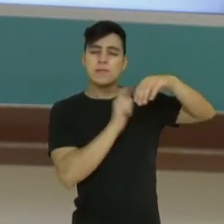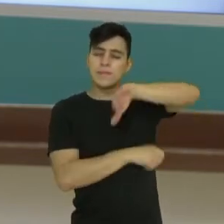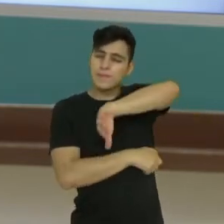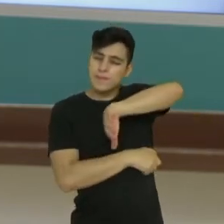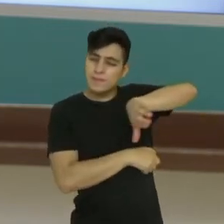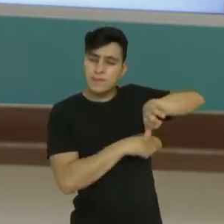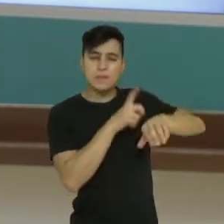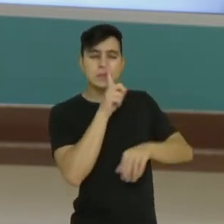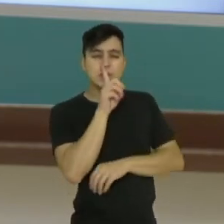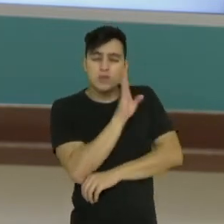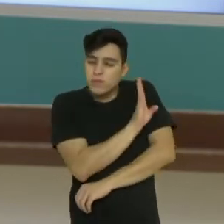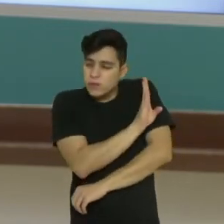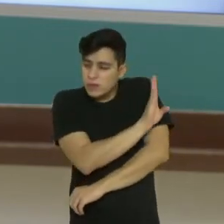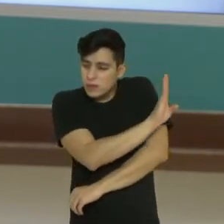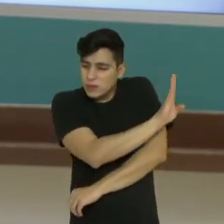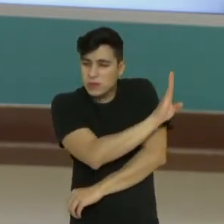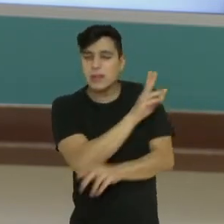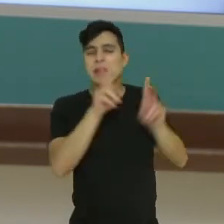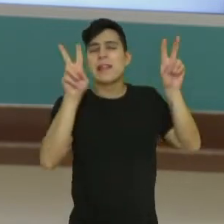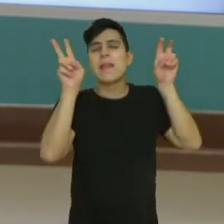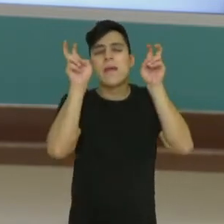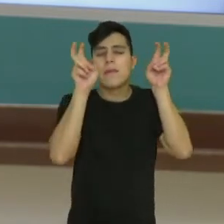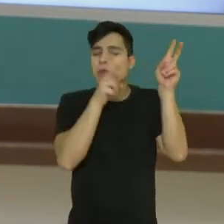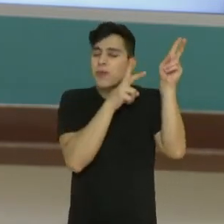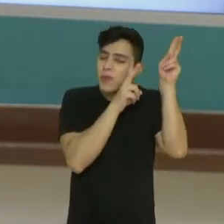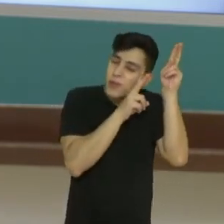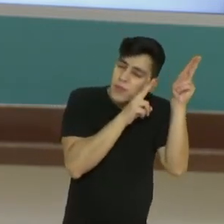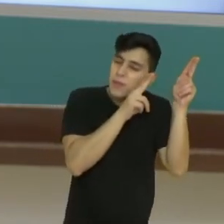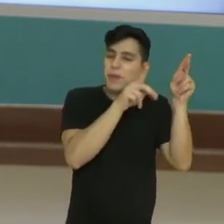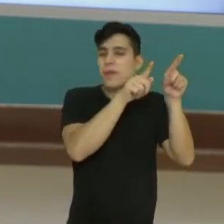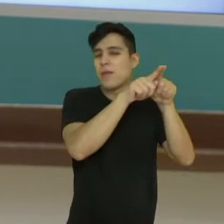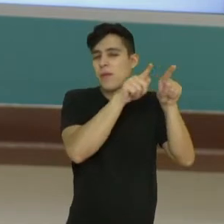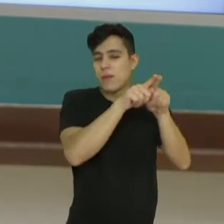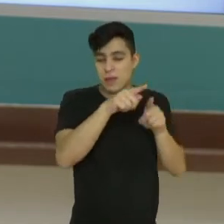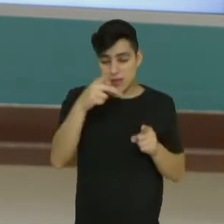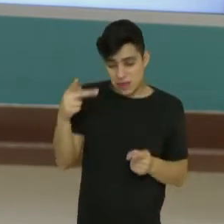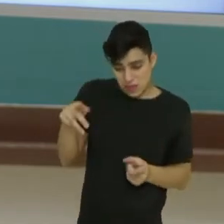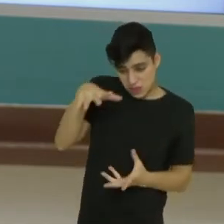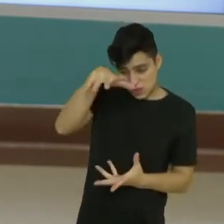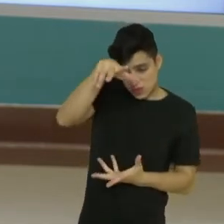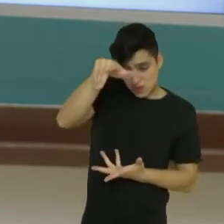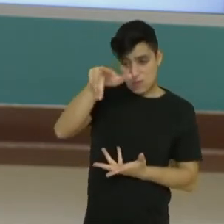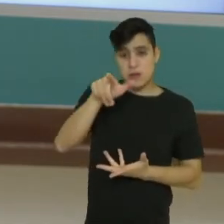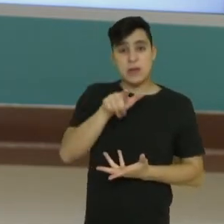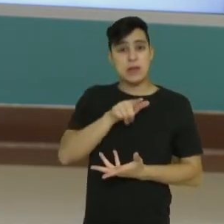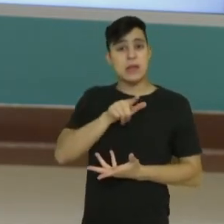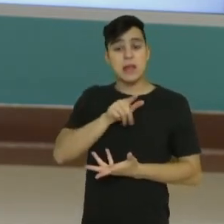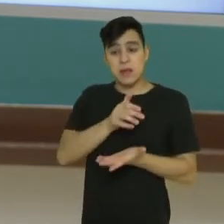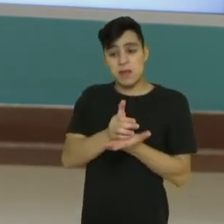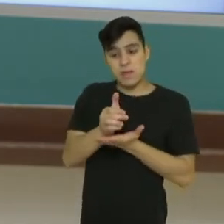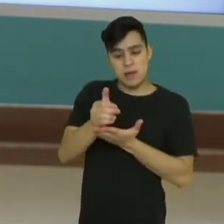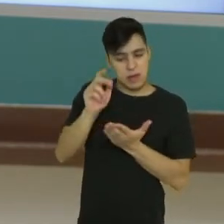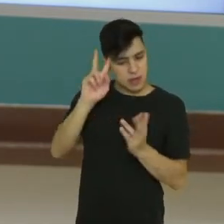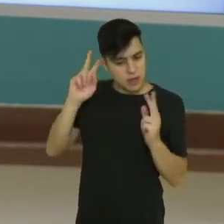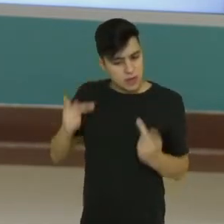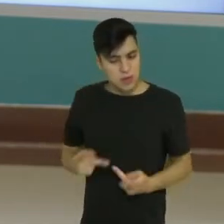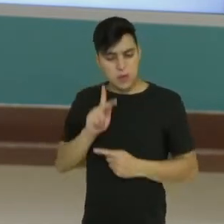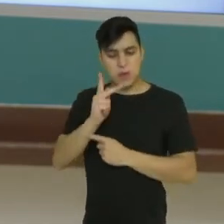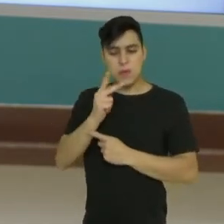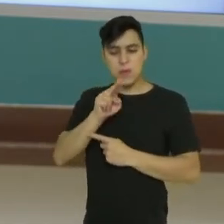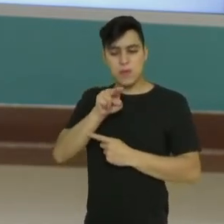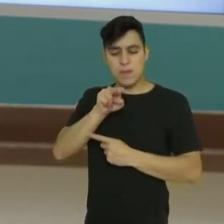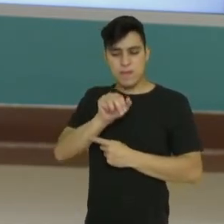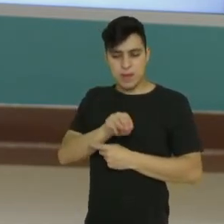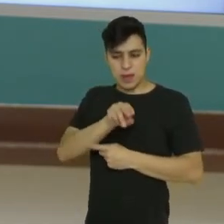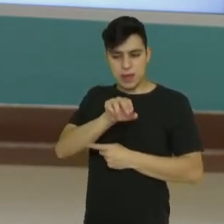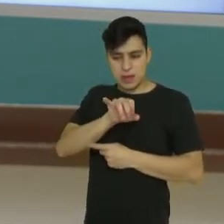eles estavam lá adormecidos. Nesse momento que nós temos uma coisa sobre a face da Terra chamada humanismo, que o homem ele começa a pensar, ele começa a ver a